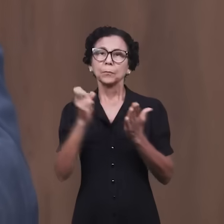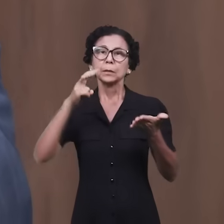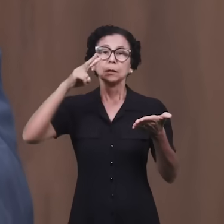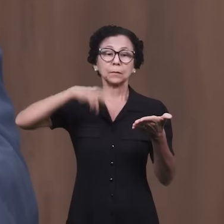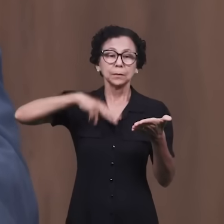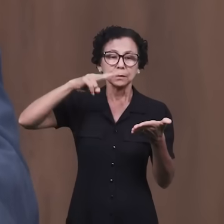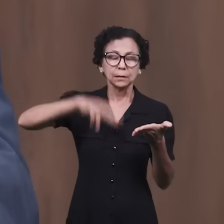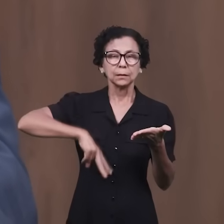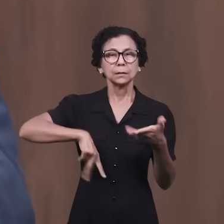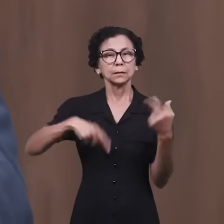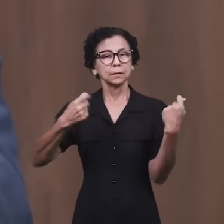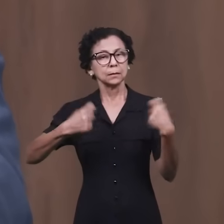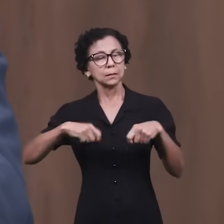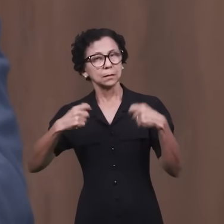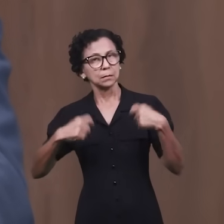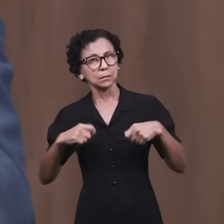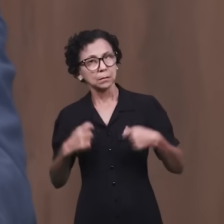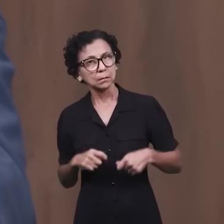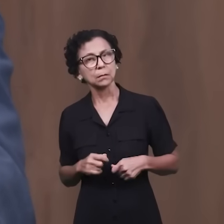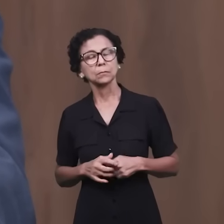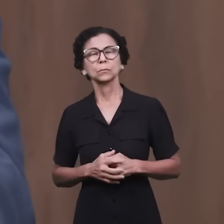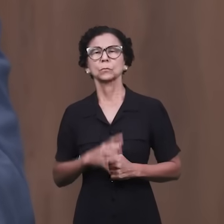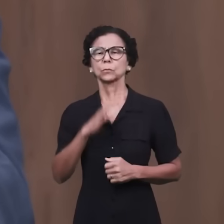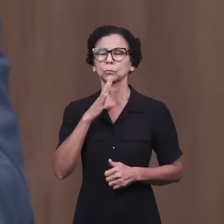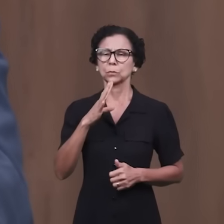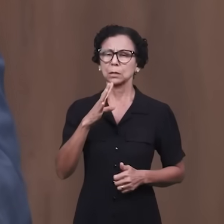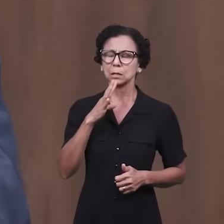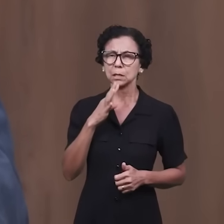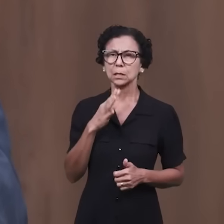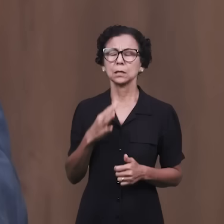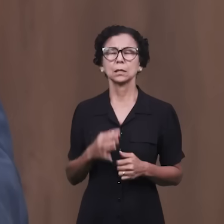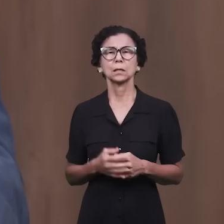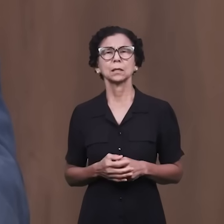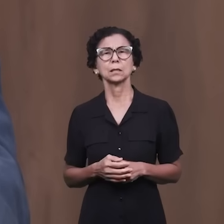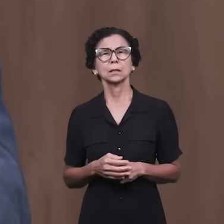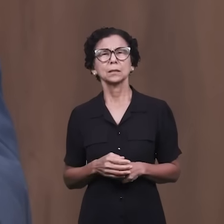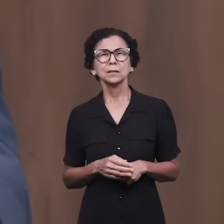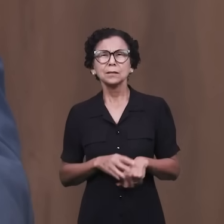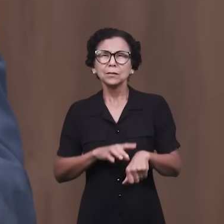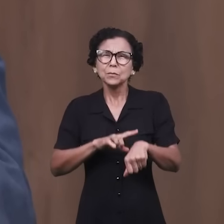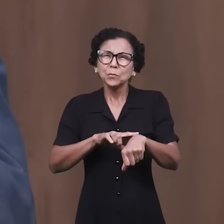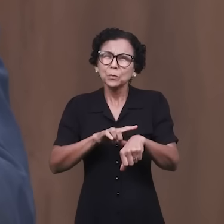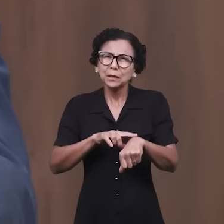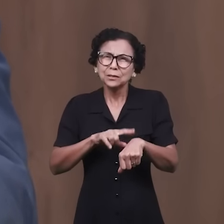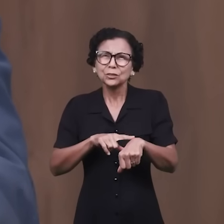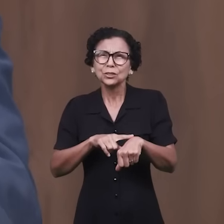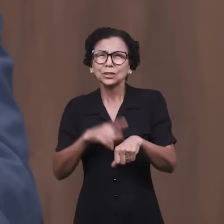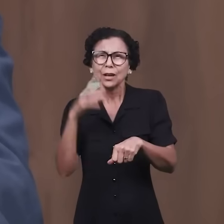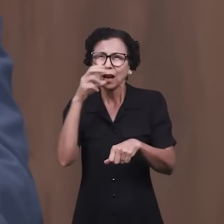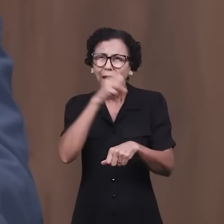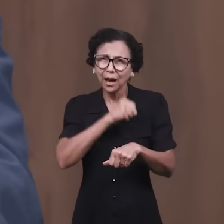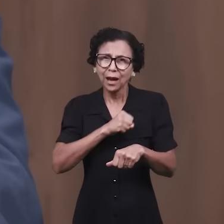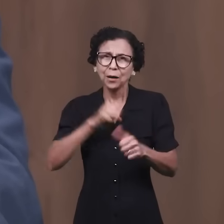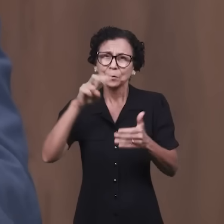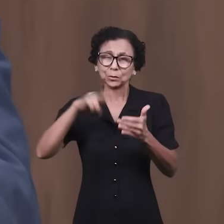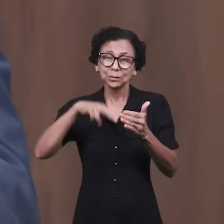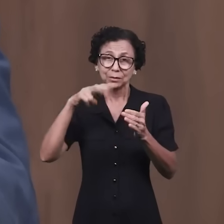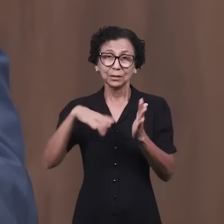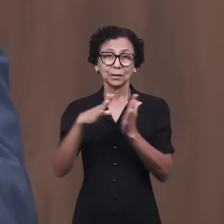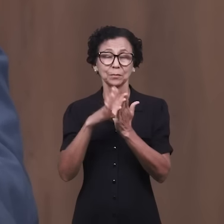palavra, a necessidade que o irmão tem de ler a palavra, no momento que tiver, ler a palavra, as pessoas leem, gostam tanto dos